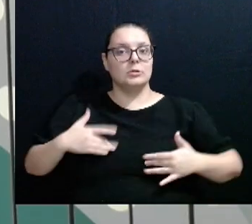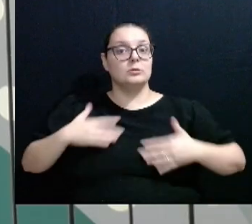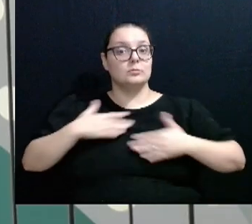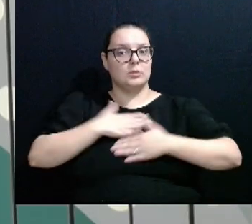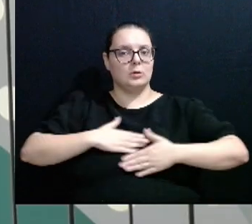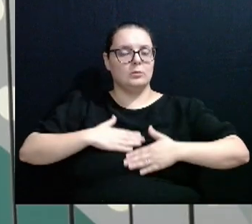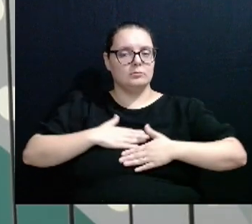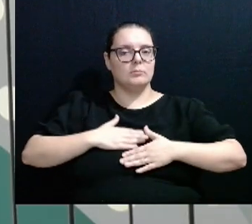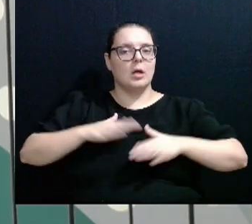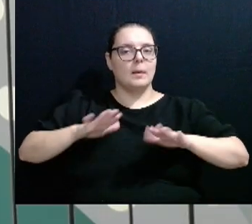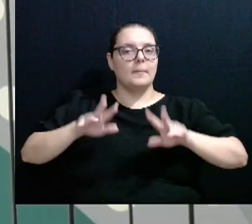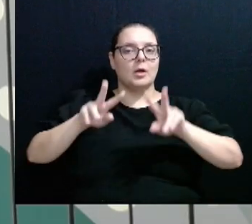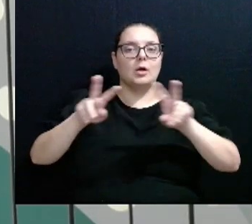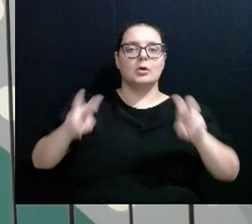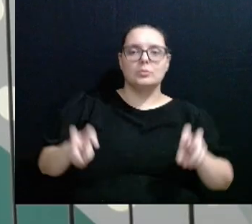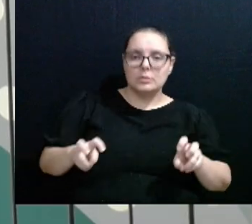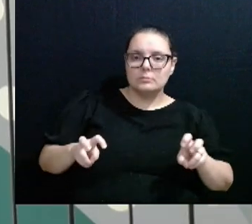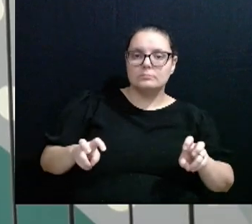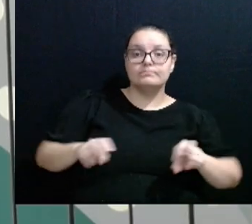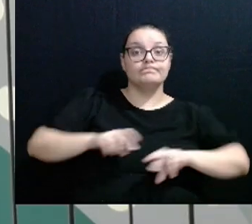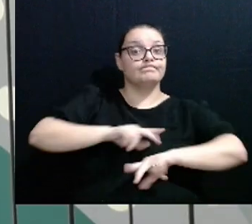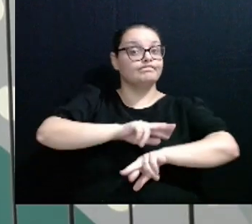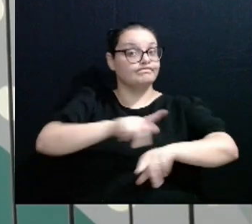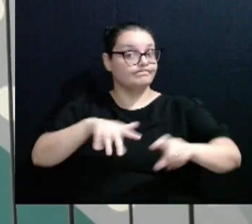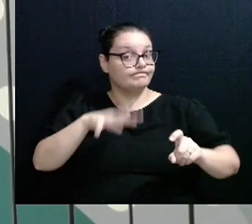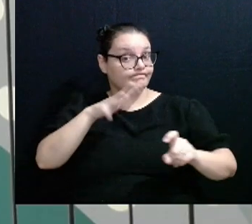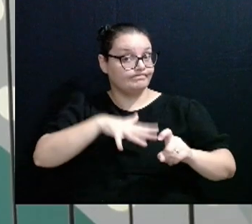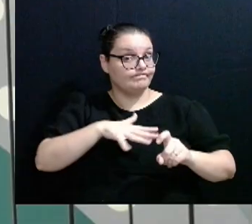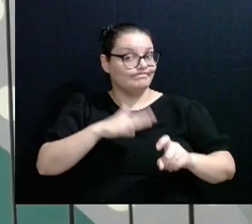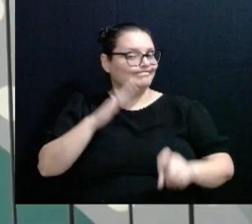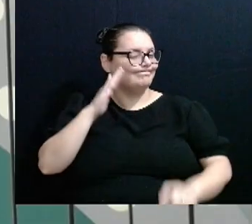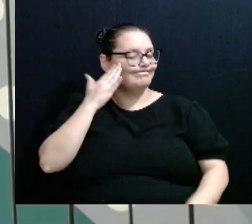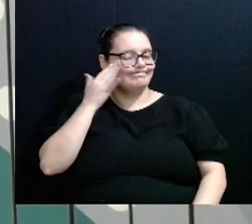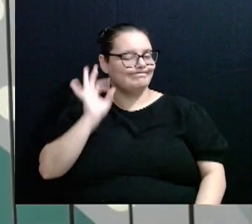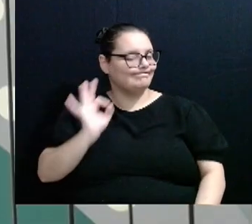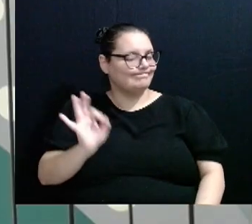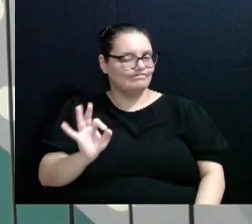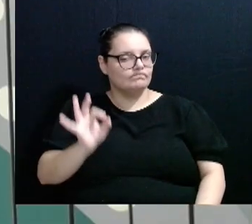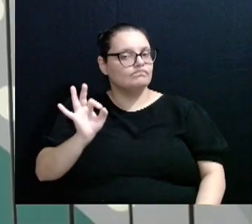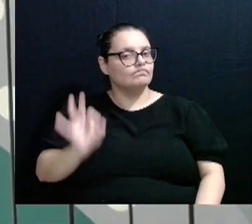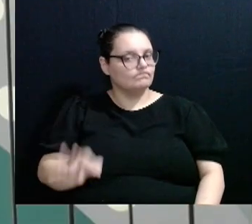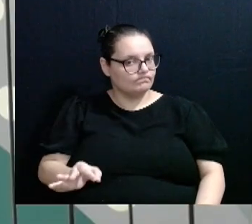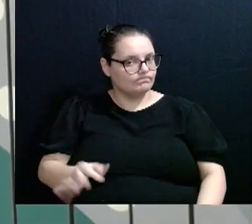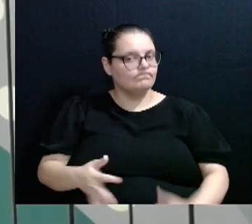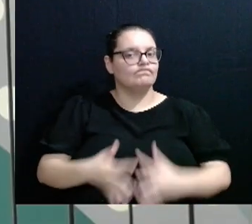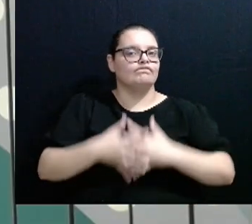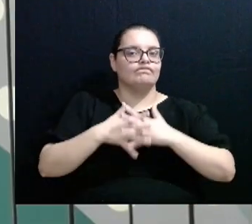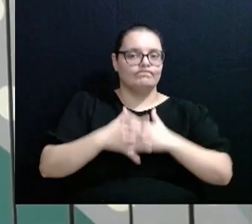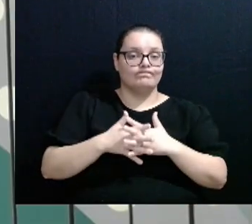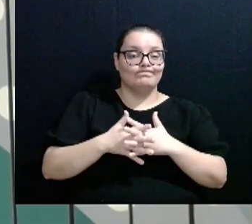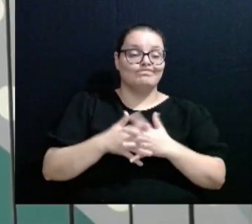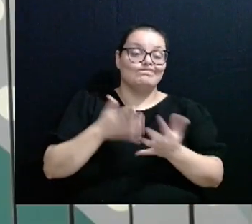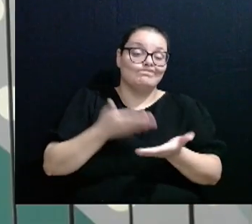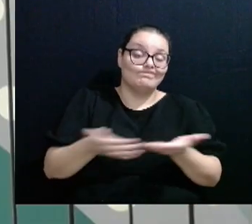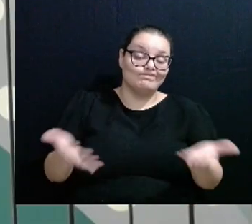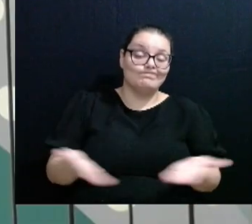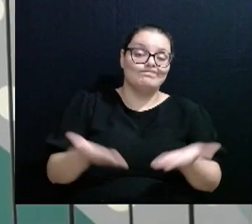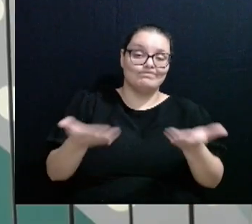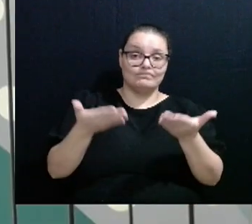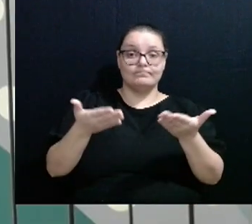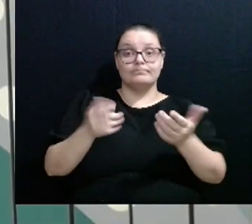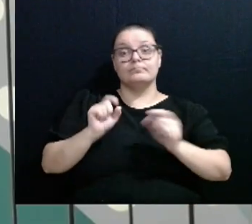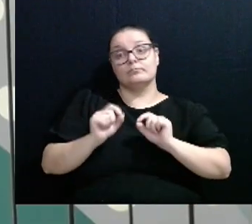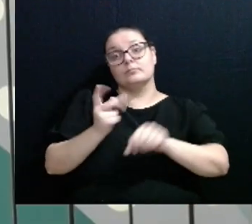tema está cercado de mitos e mal-entendidos que podem confundir e desmotivar quem busca melhorar os